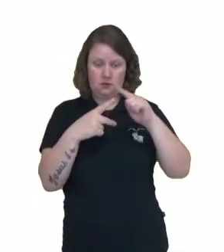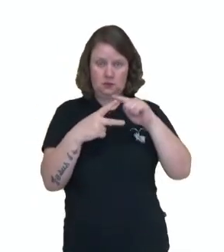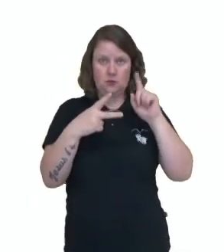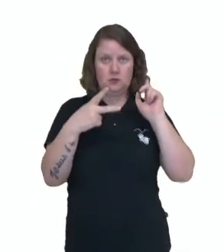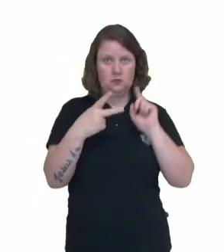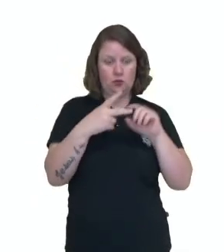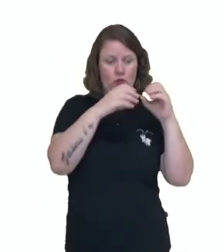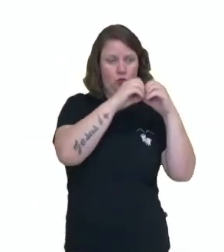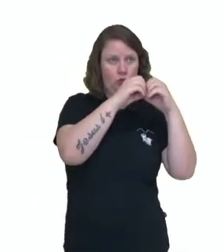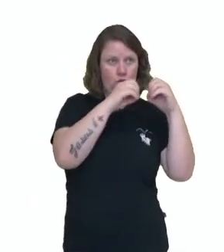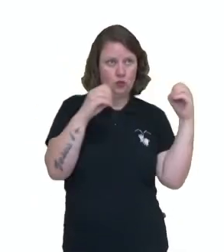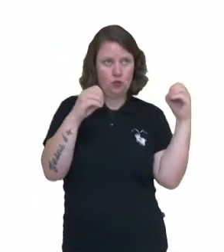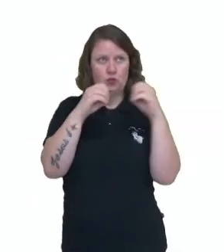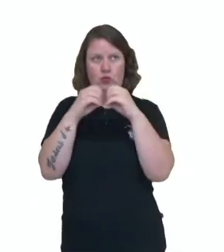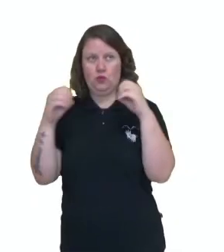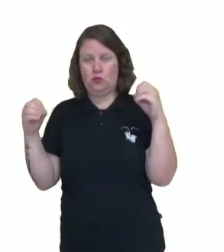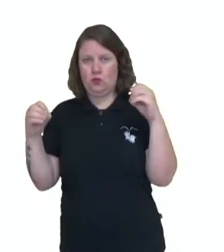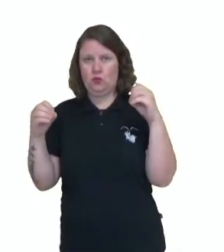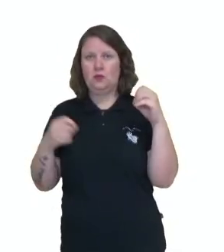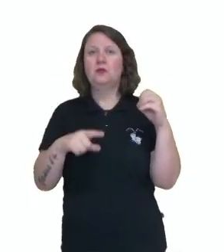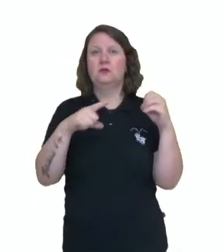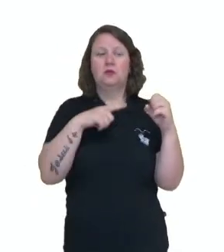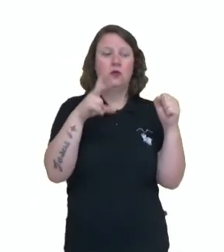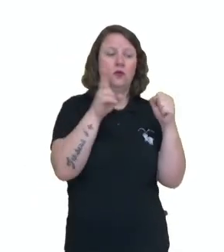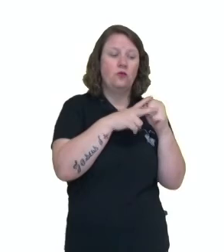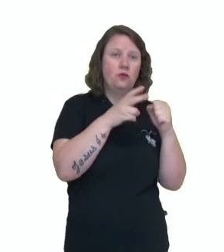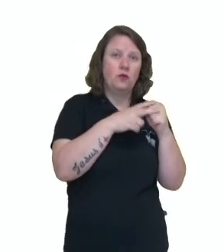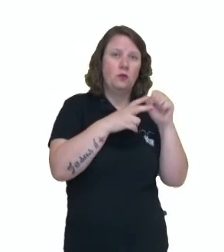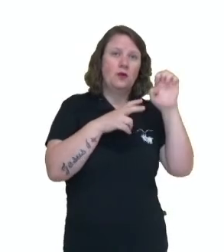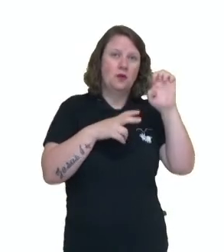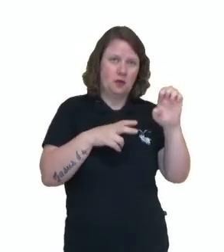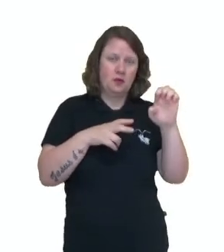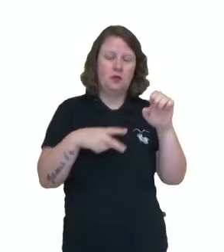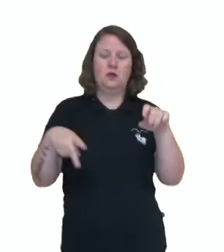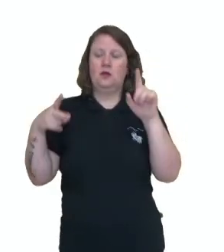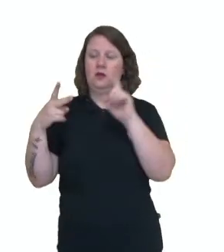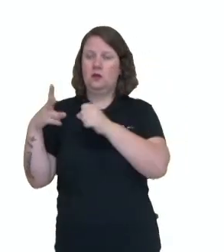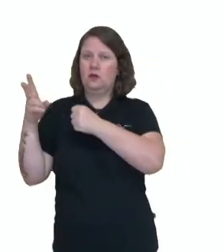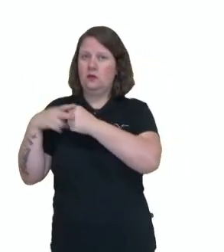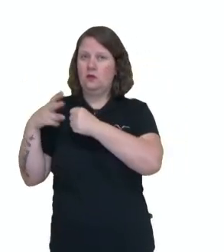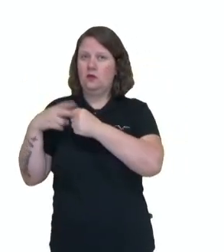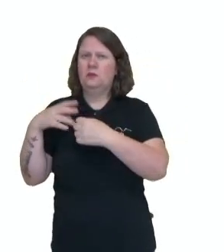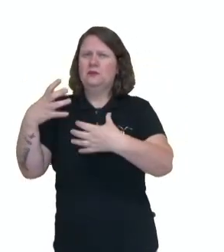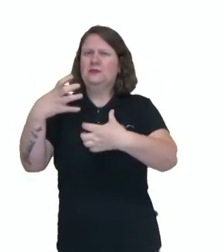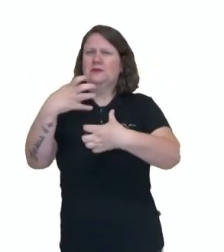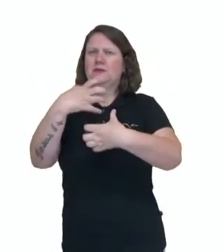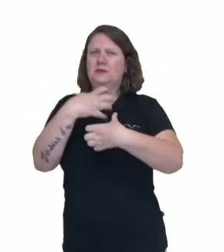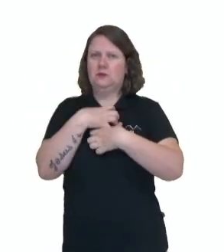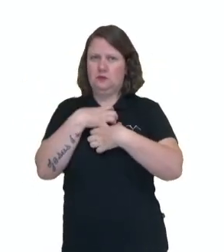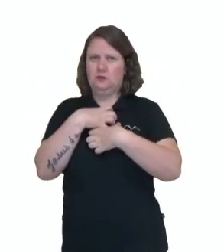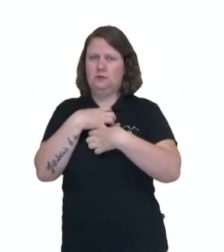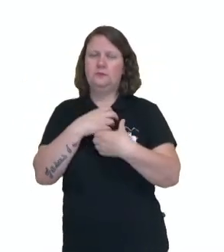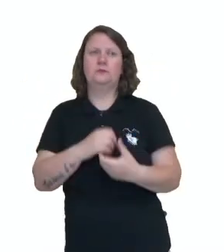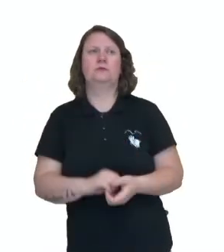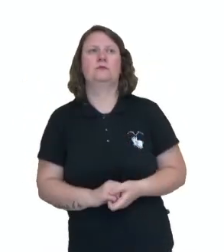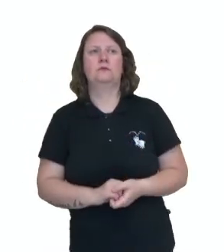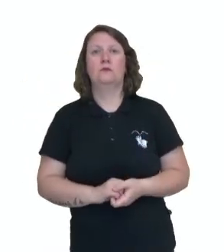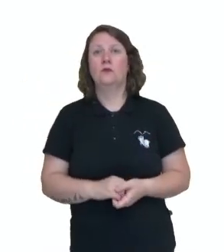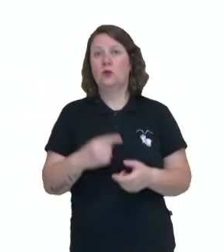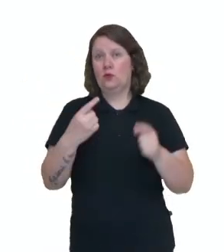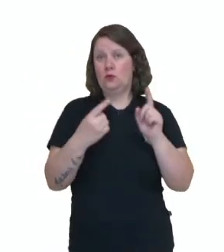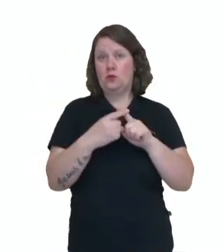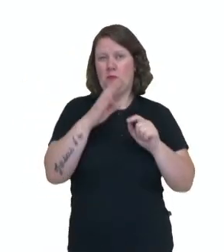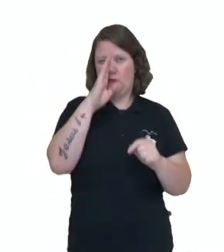período simples. Temos o verbo é e o verbo sinta. Então, duas orações, uma é a principal e a